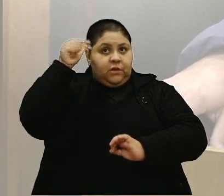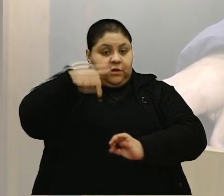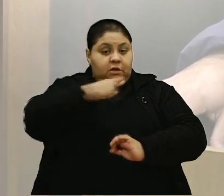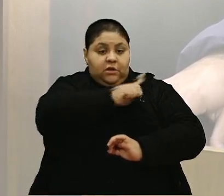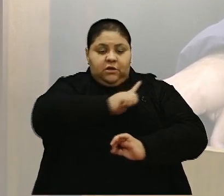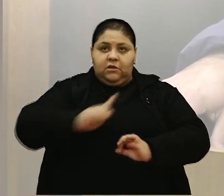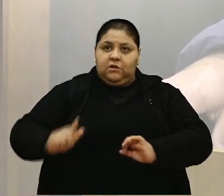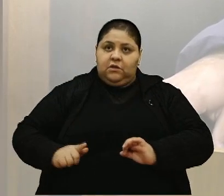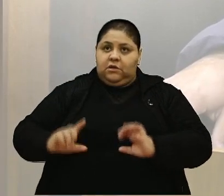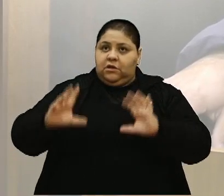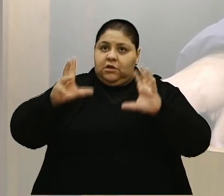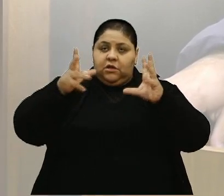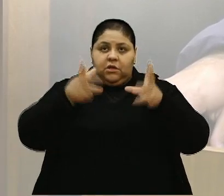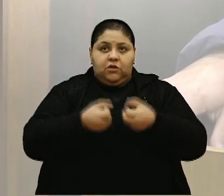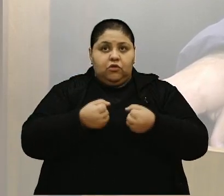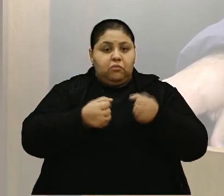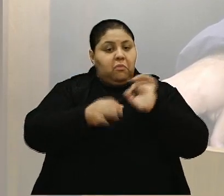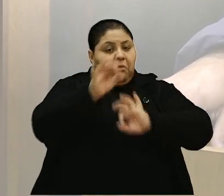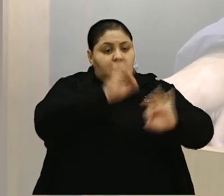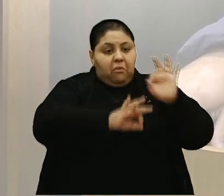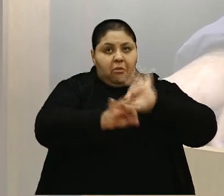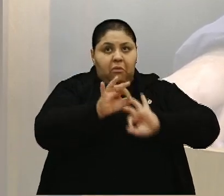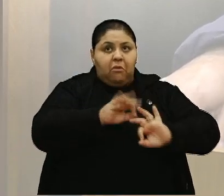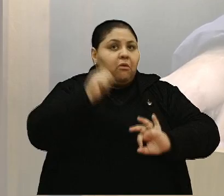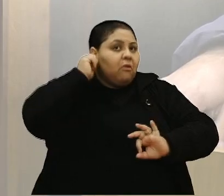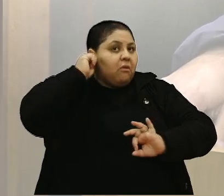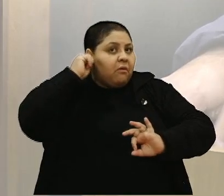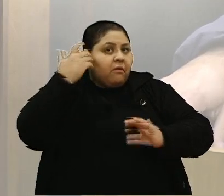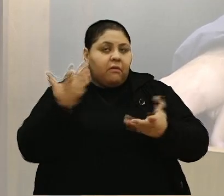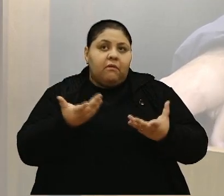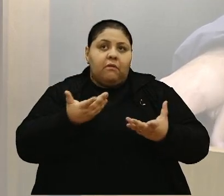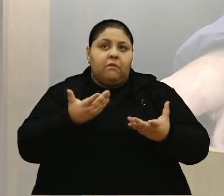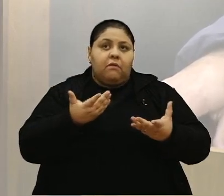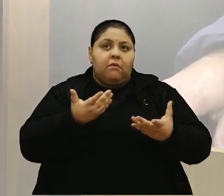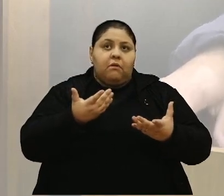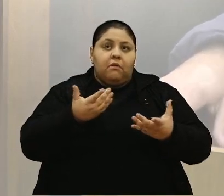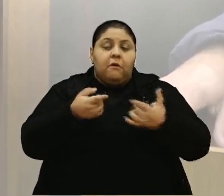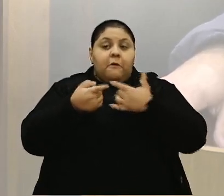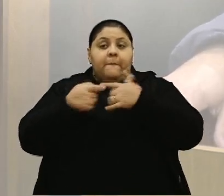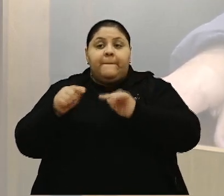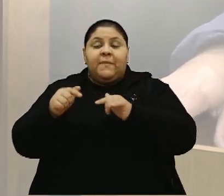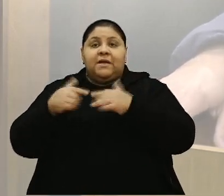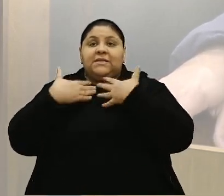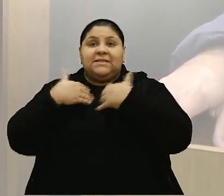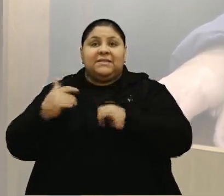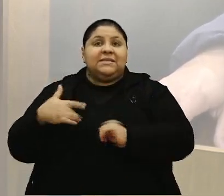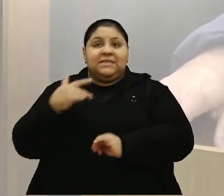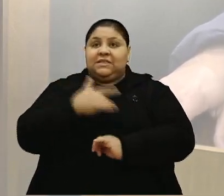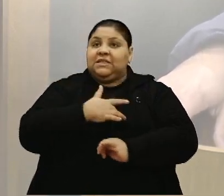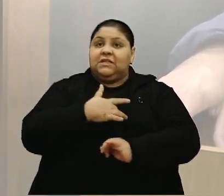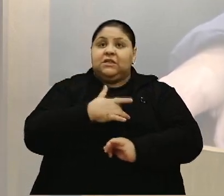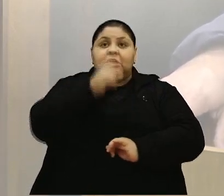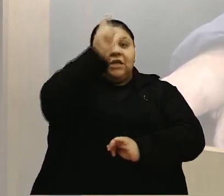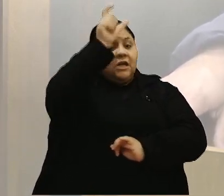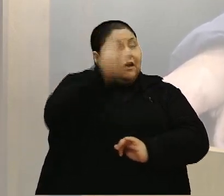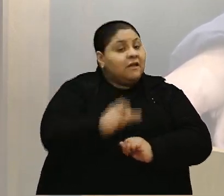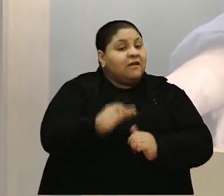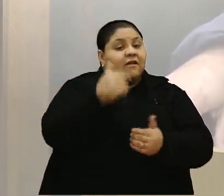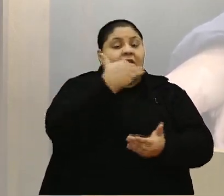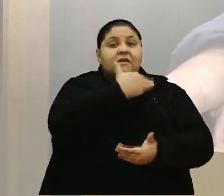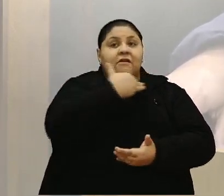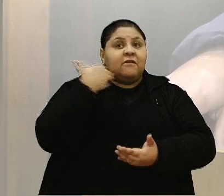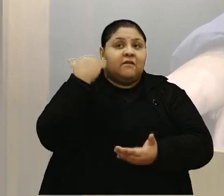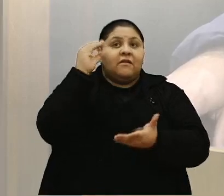governo todo mundo cai e é mexido, e tem puxão de orelha, menos a secretária de saúde. As pessoas estão morrendo por